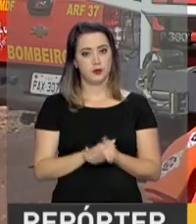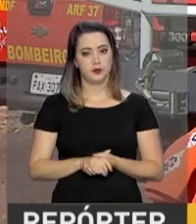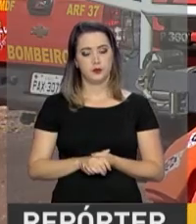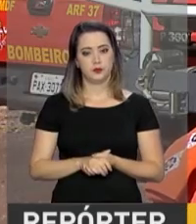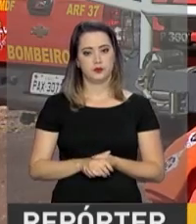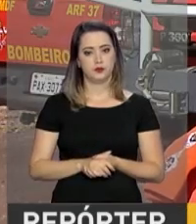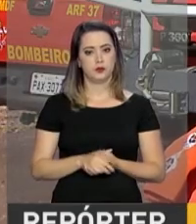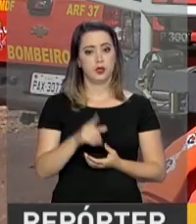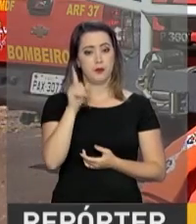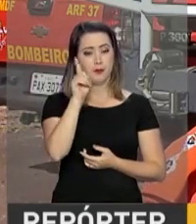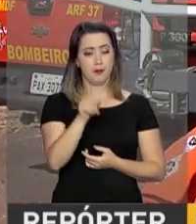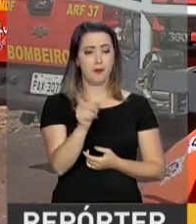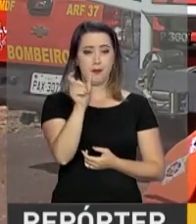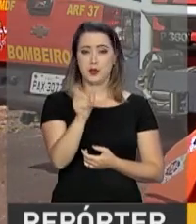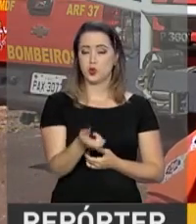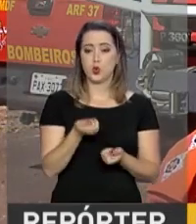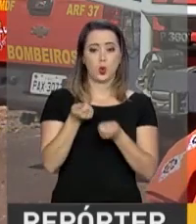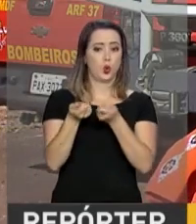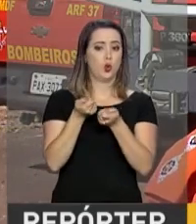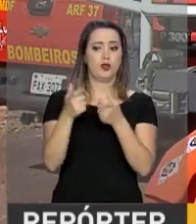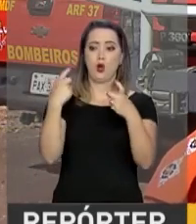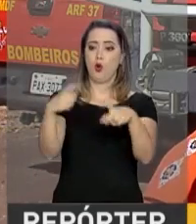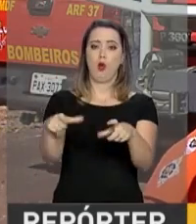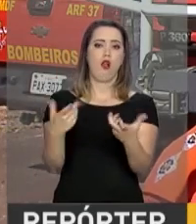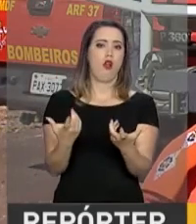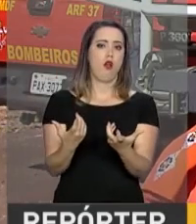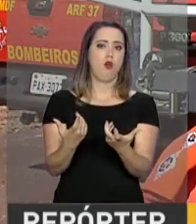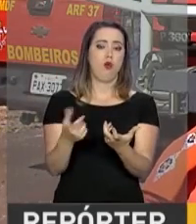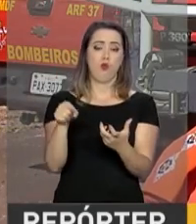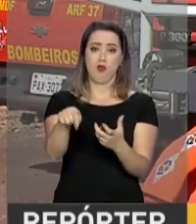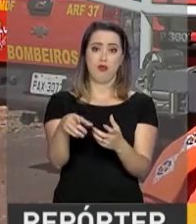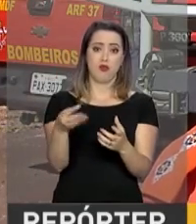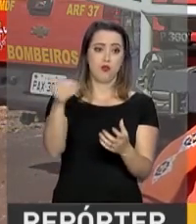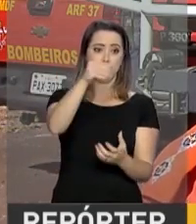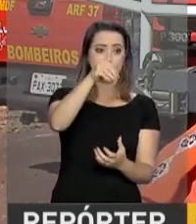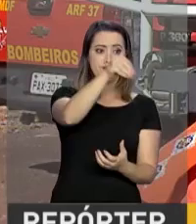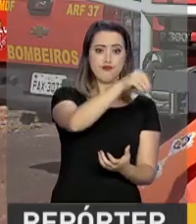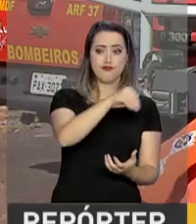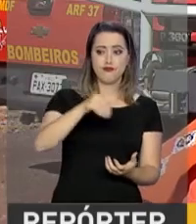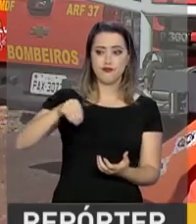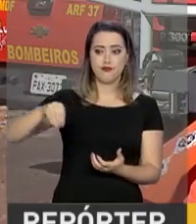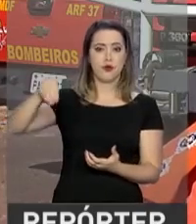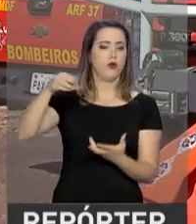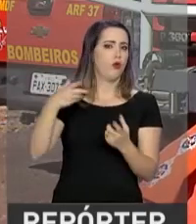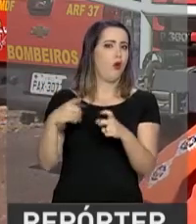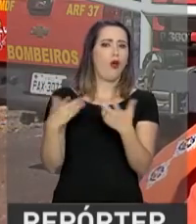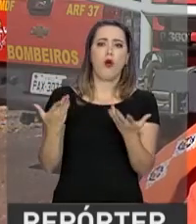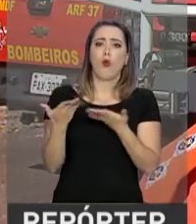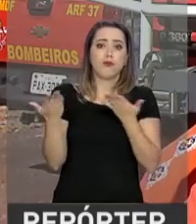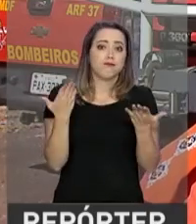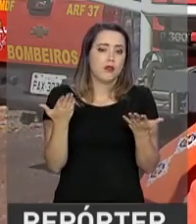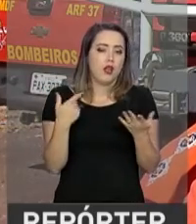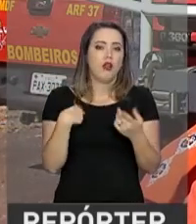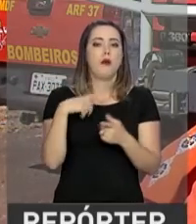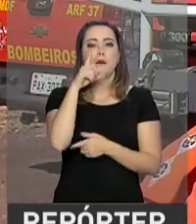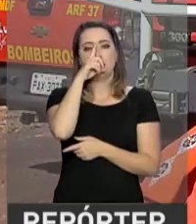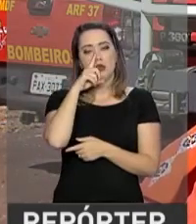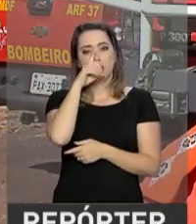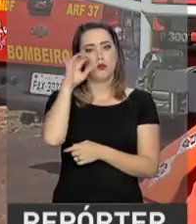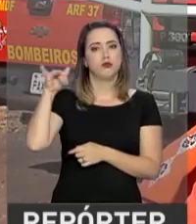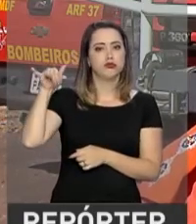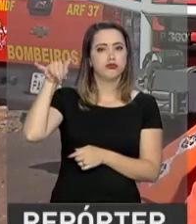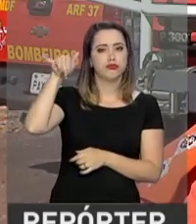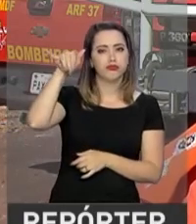balão ela não consegue controlar onde esse valor vai cair então além de de provocar riscos à aviação civil ela